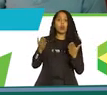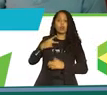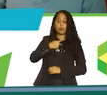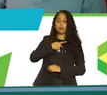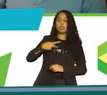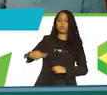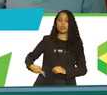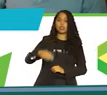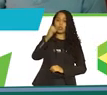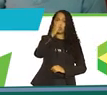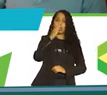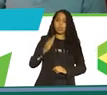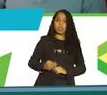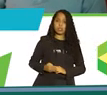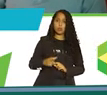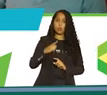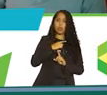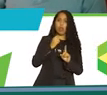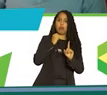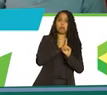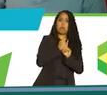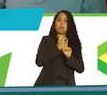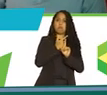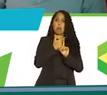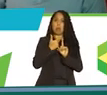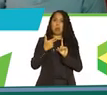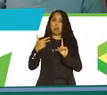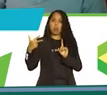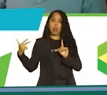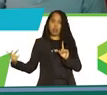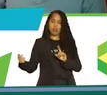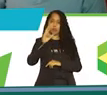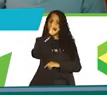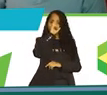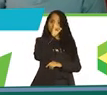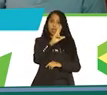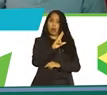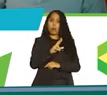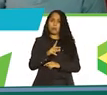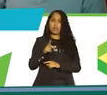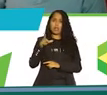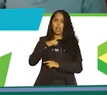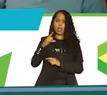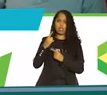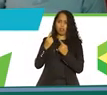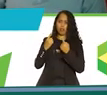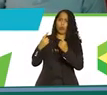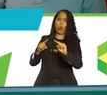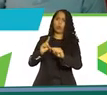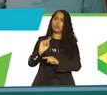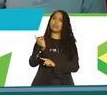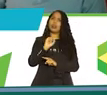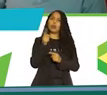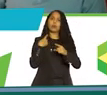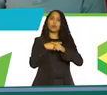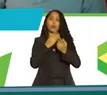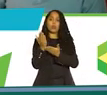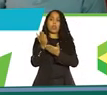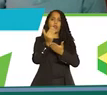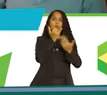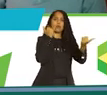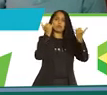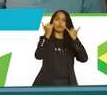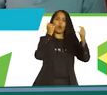genocídio, ele não está sendo ofendido. São dados objetivos que demonstram que o governo brasileiro